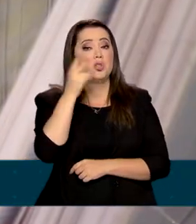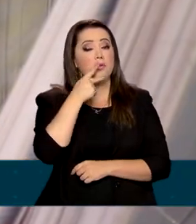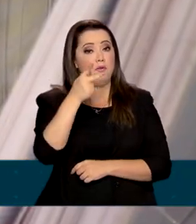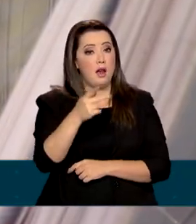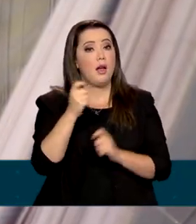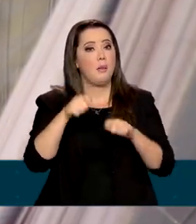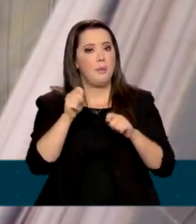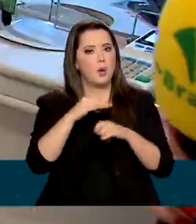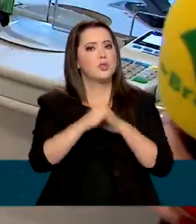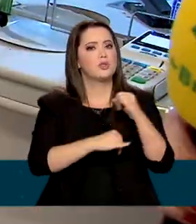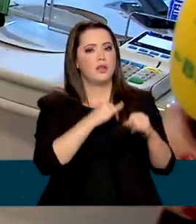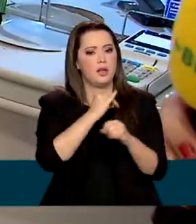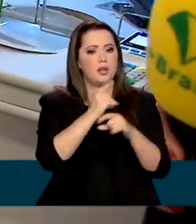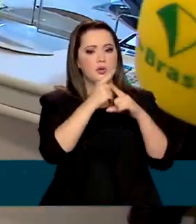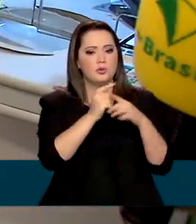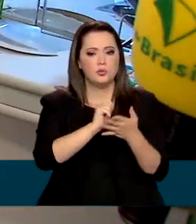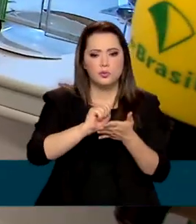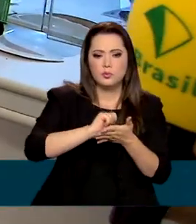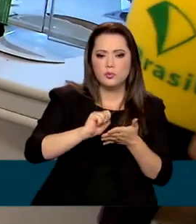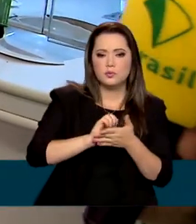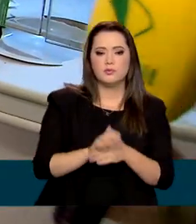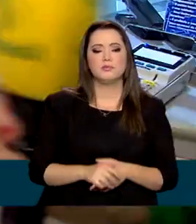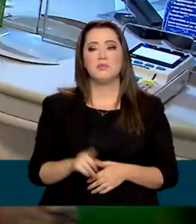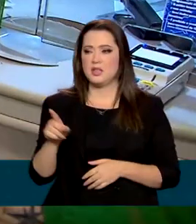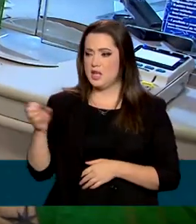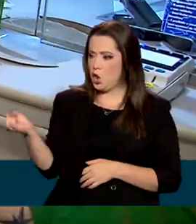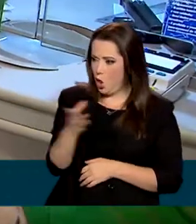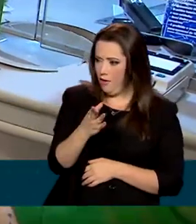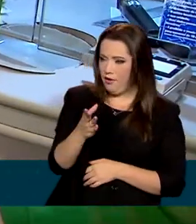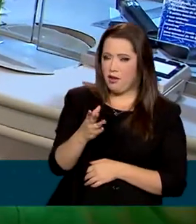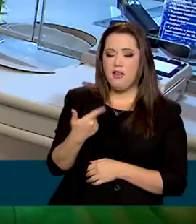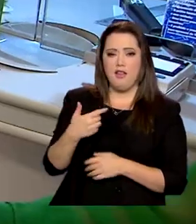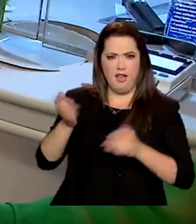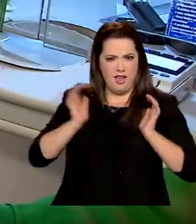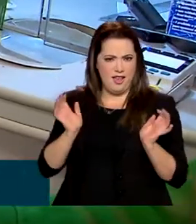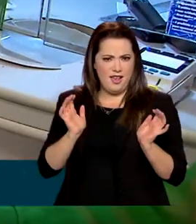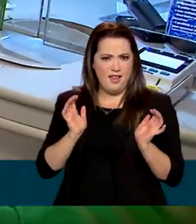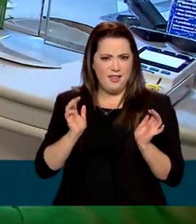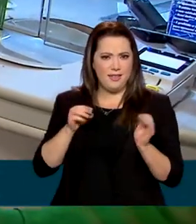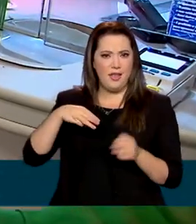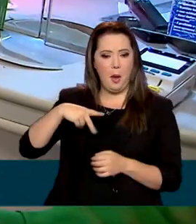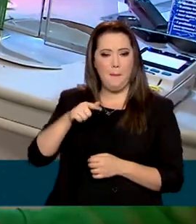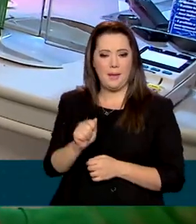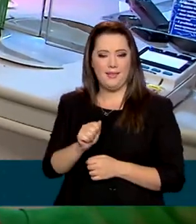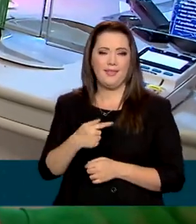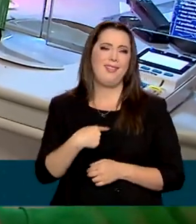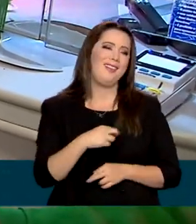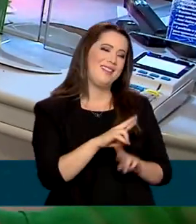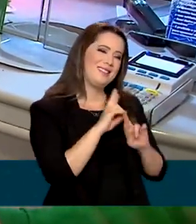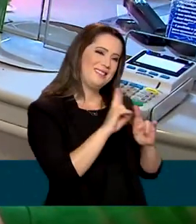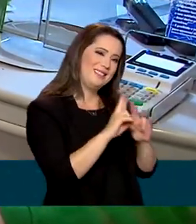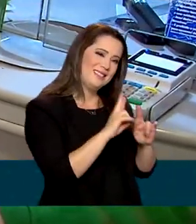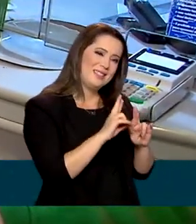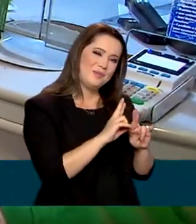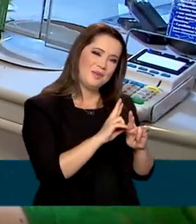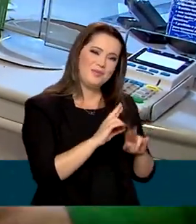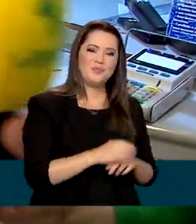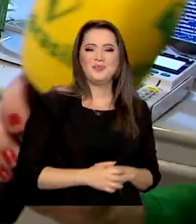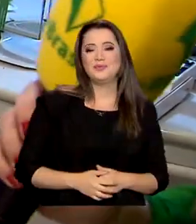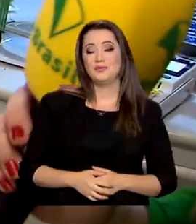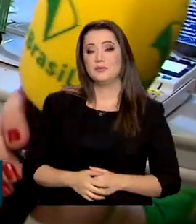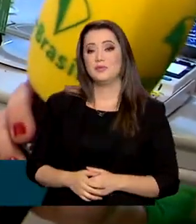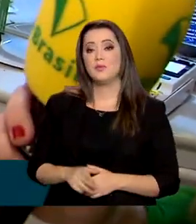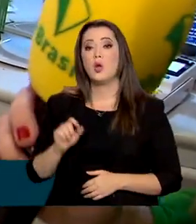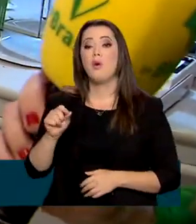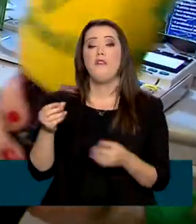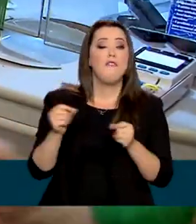pela internet. A senhora vai ser a nova milionária da Mega Sena? Eu espero, né? Tô aguardando. E o que a